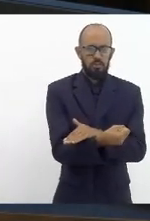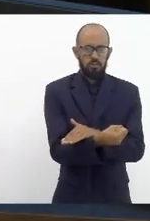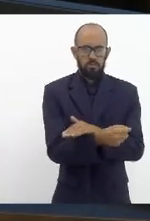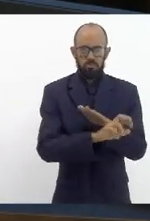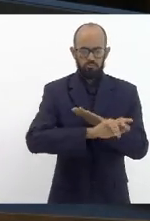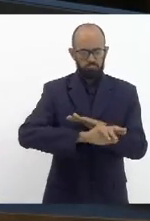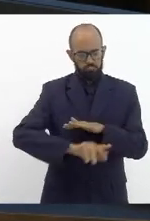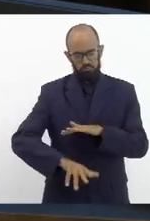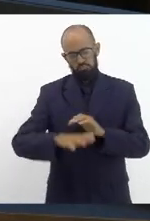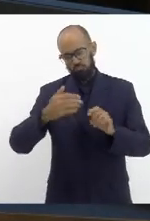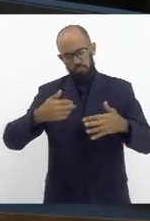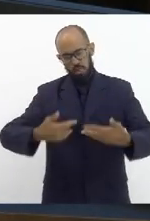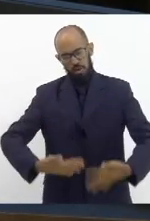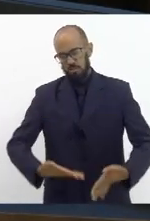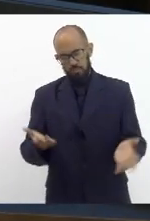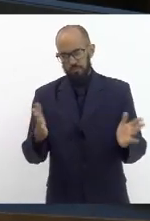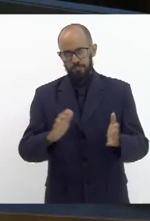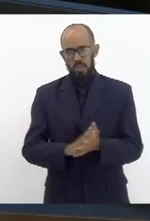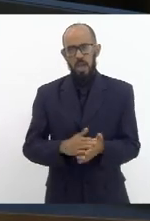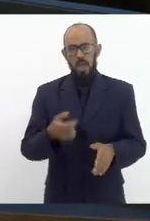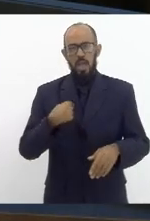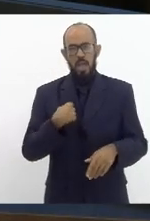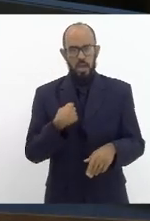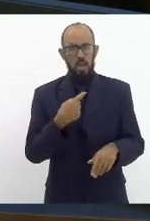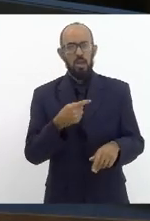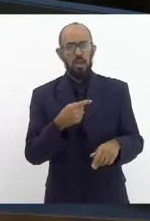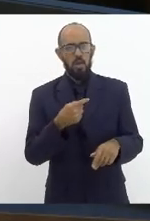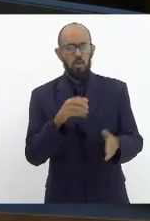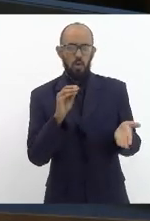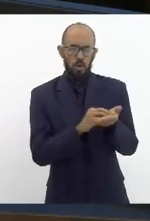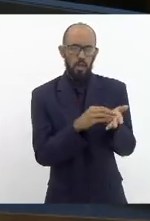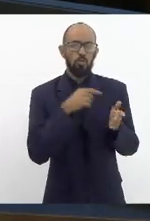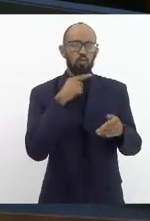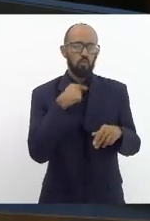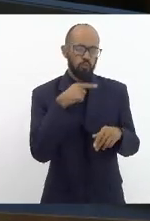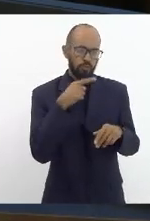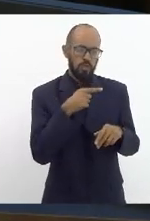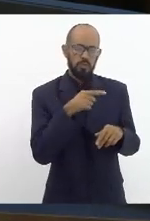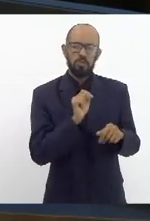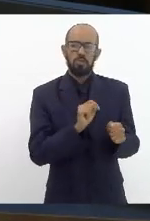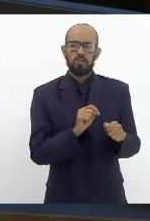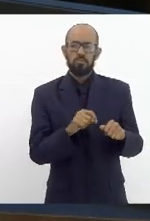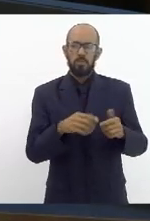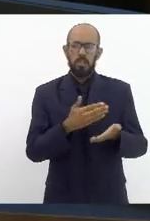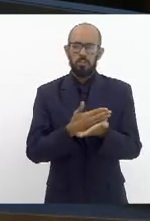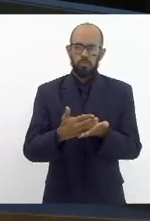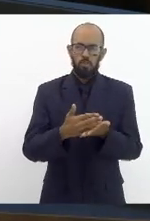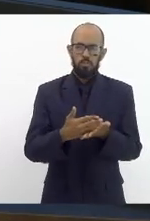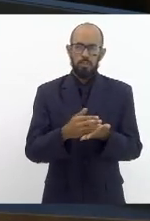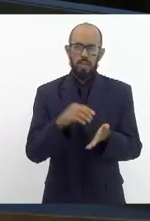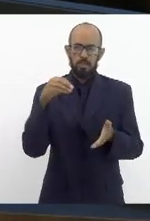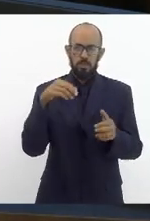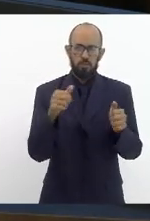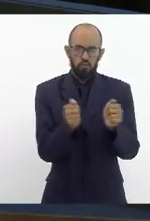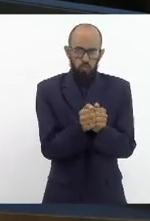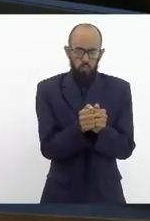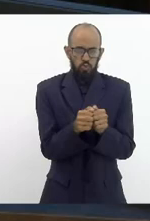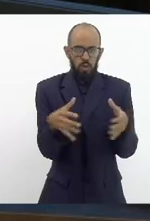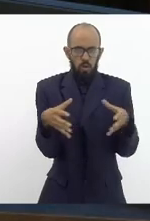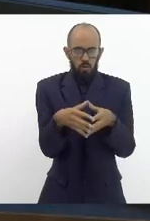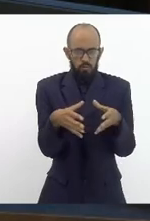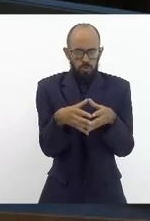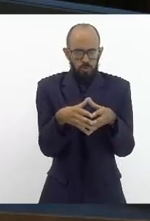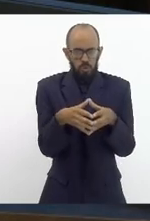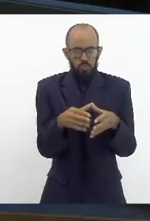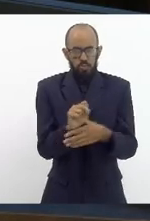seja, são questionamentos que eu estava fazendo para que a gente começasse aqui, junto com a Comissão de Segurança Pública, essa